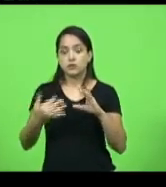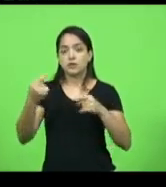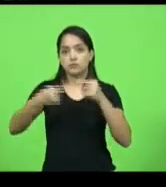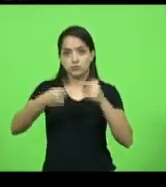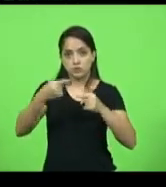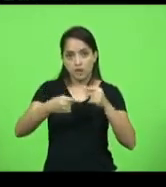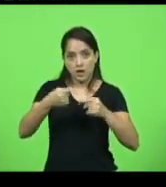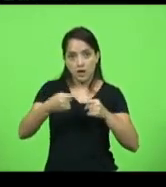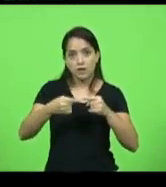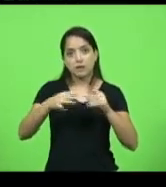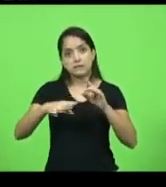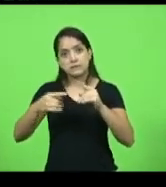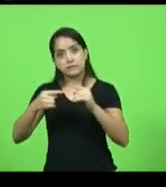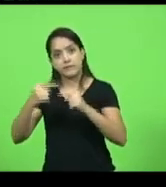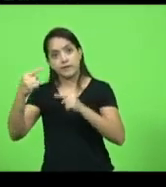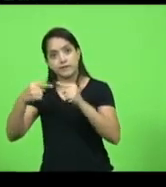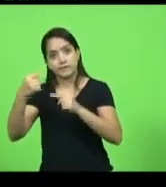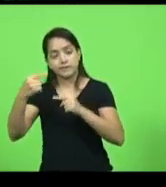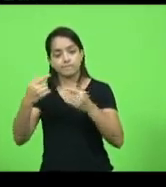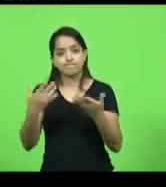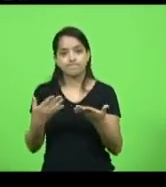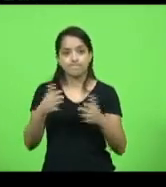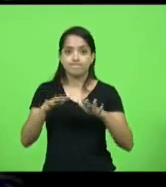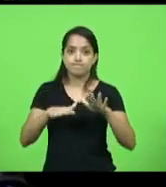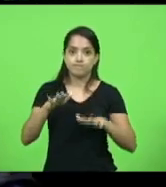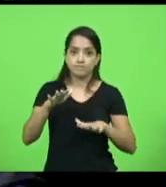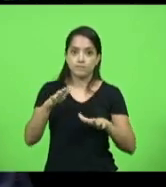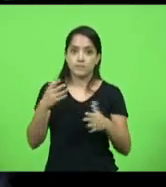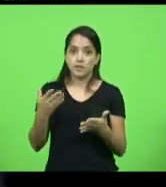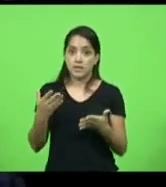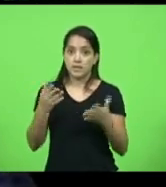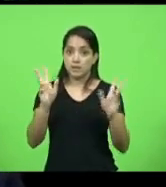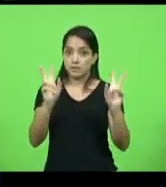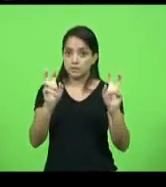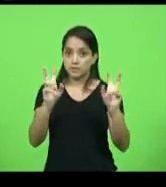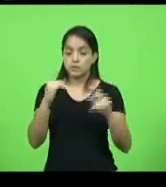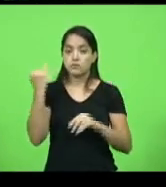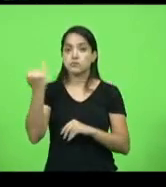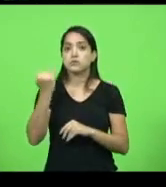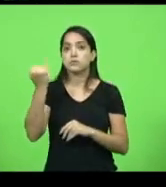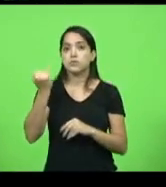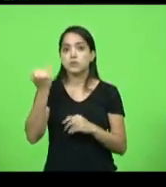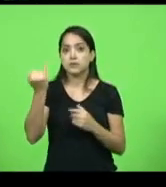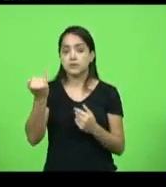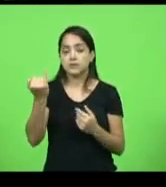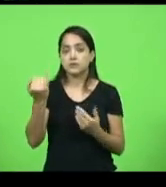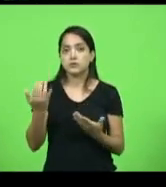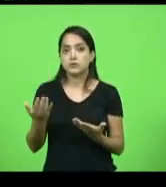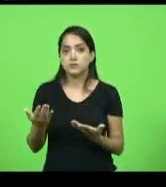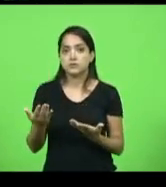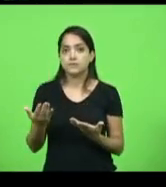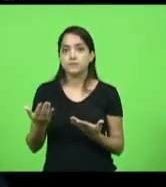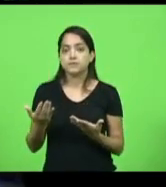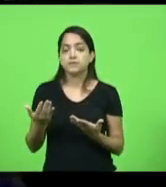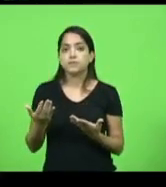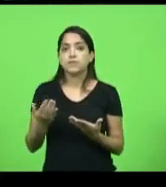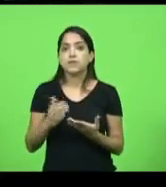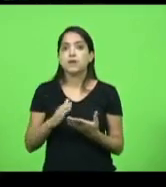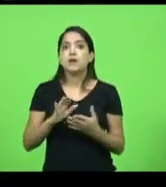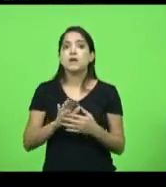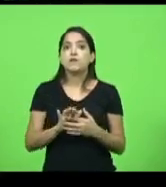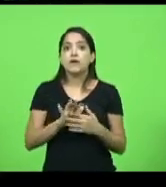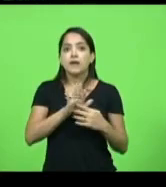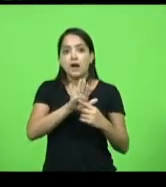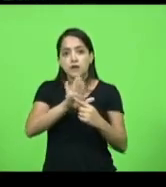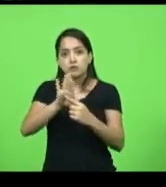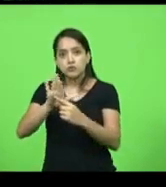convergências, as divergências. E eu, nesse momento, de um assunto tão importante, que, sem dúvida nenhuma, vai construir o